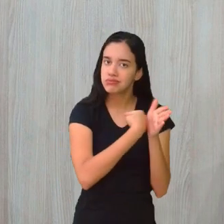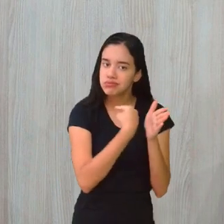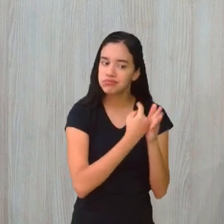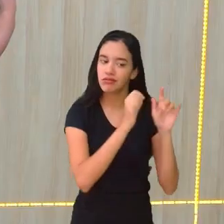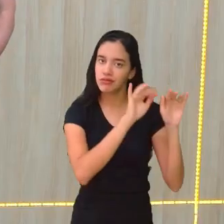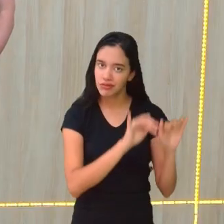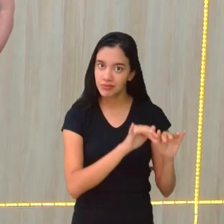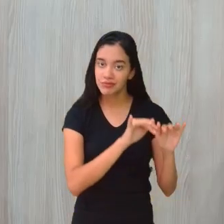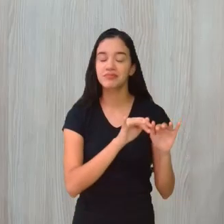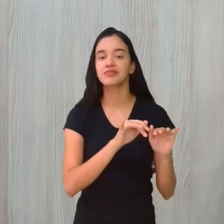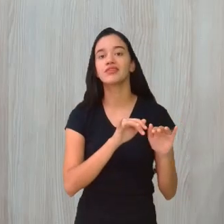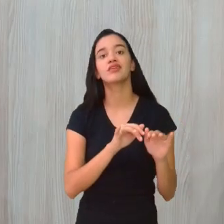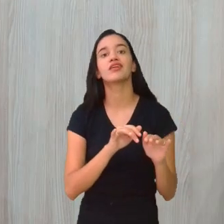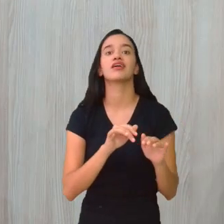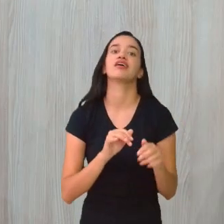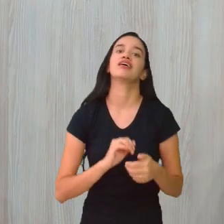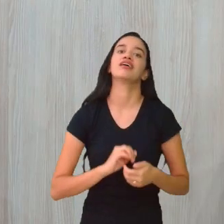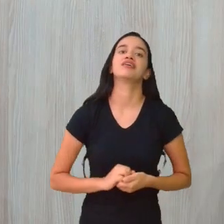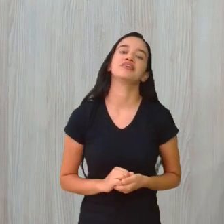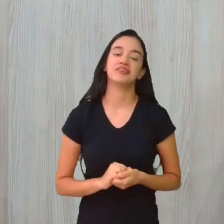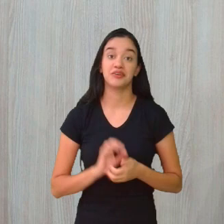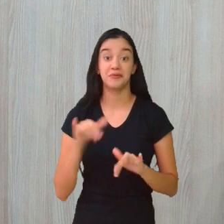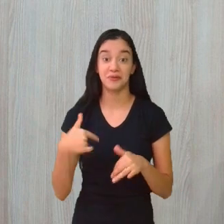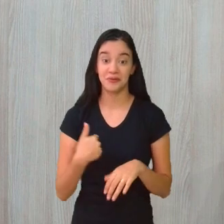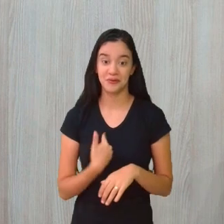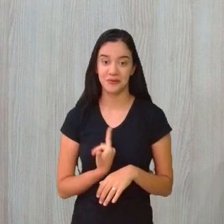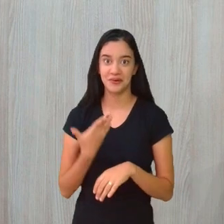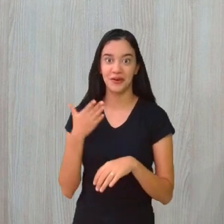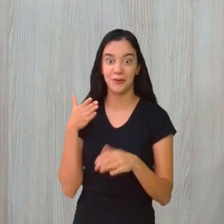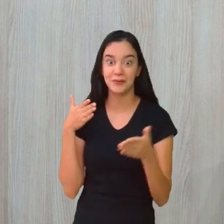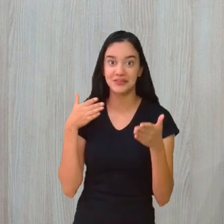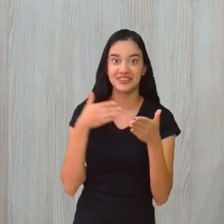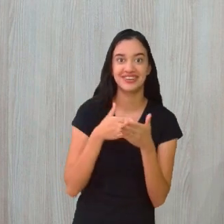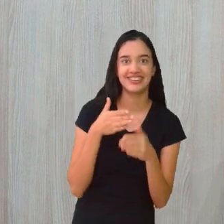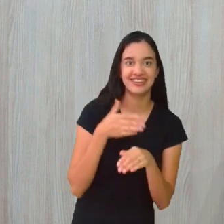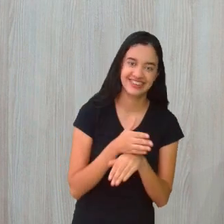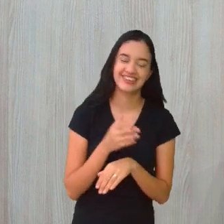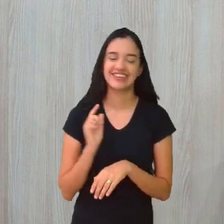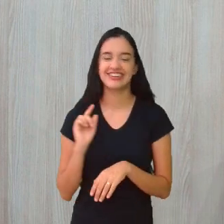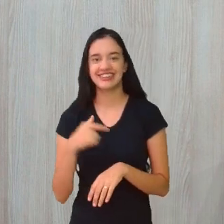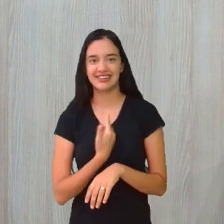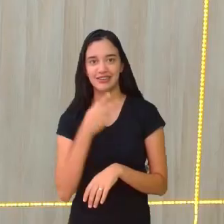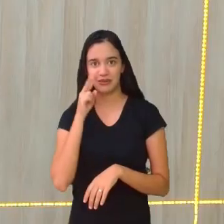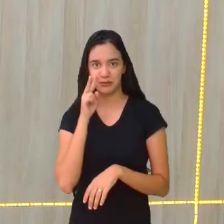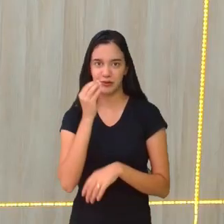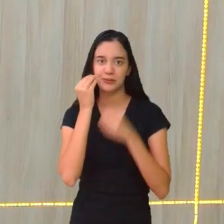Então, até daqui a pouco, né, quando eu me intrometer na aula da professora Adriana, e a gente já se vê. Um beijo.